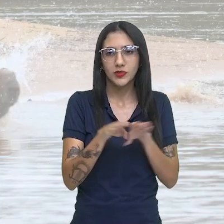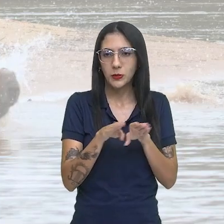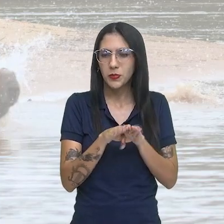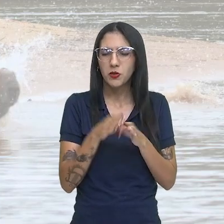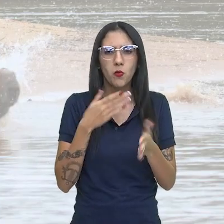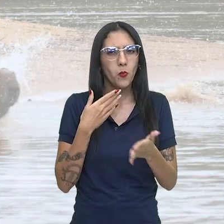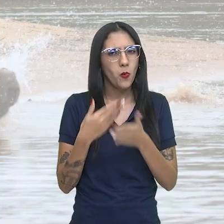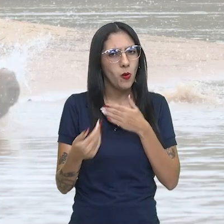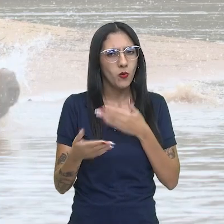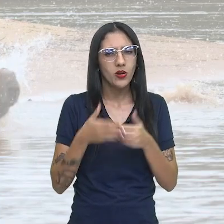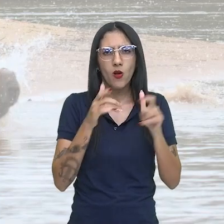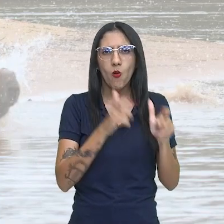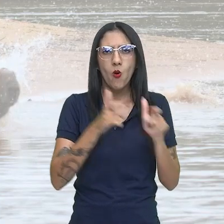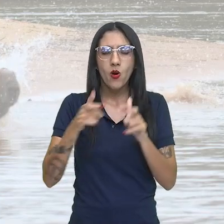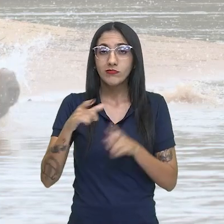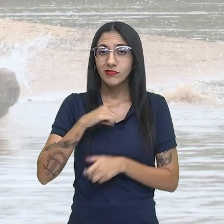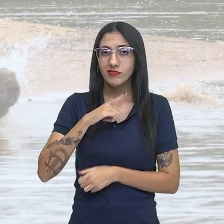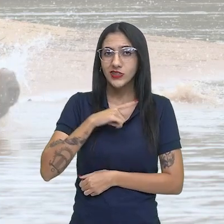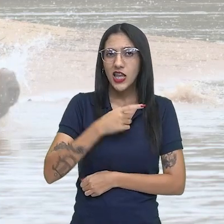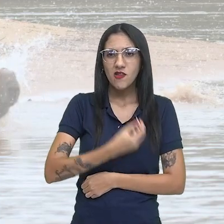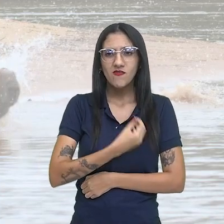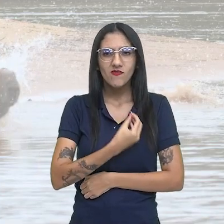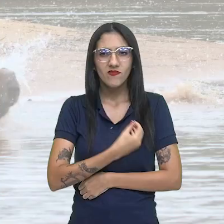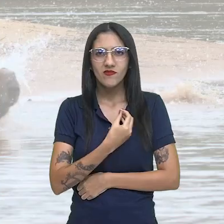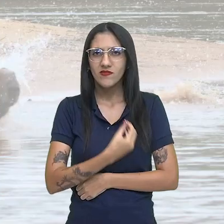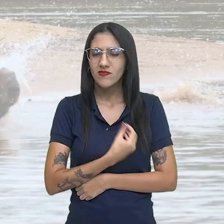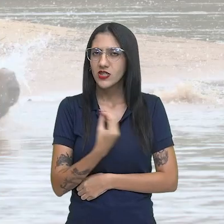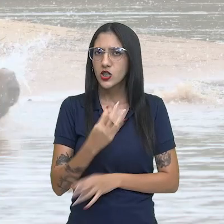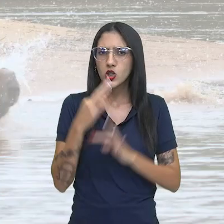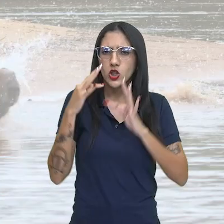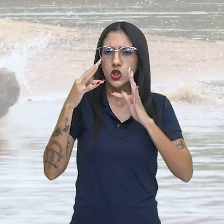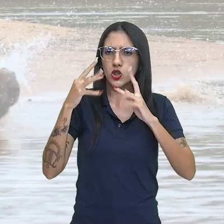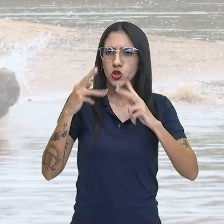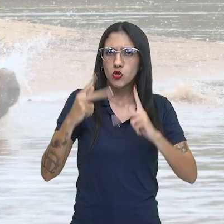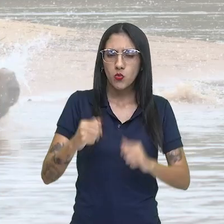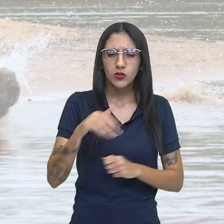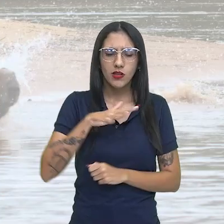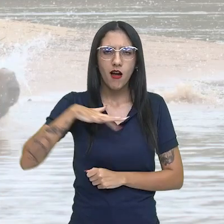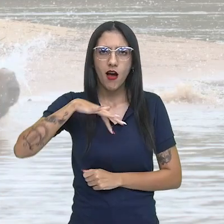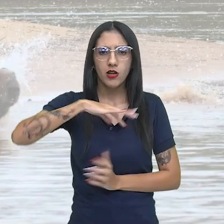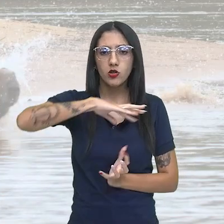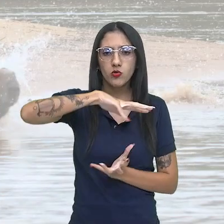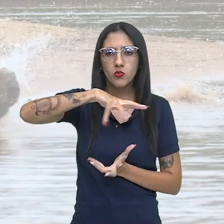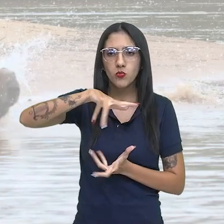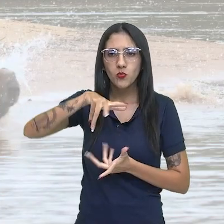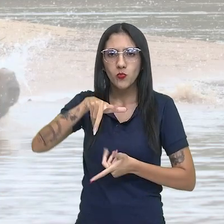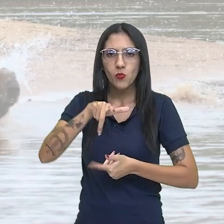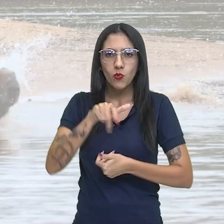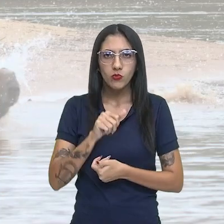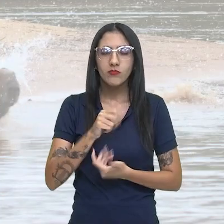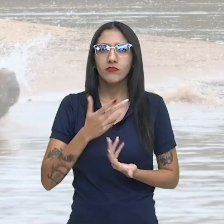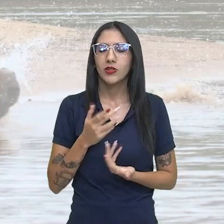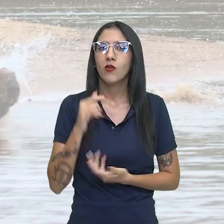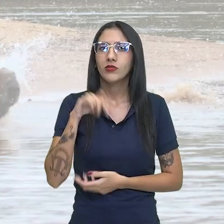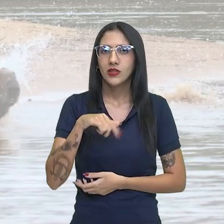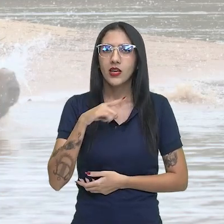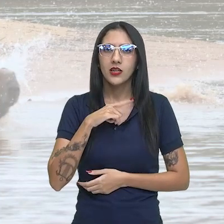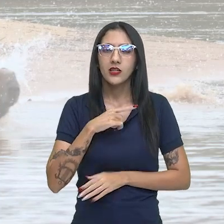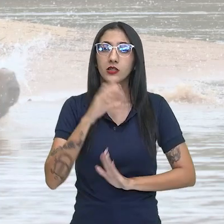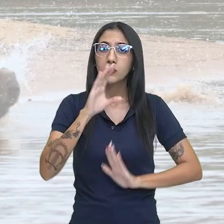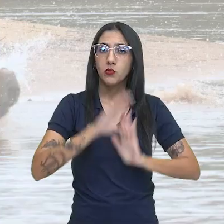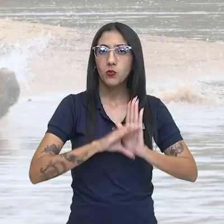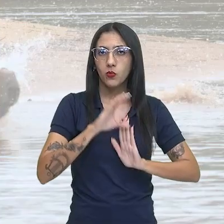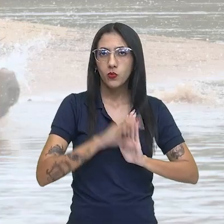Onde houver vida em toda a faixa, né, do planeta Terra, ali está presente o conceito